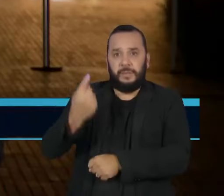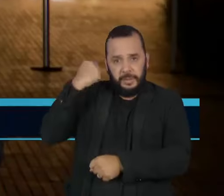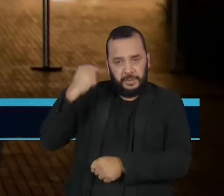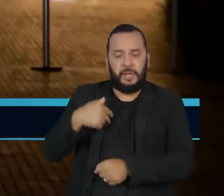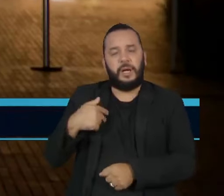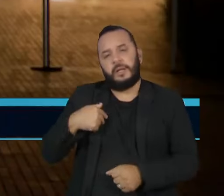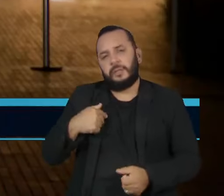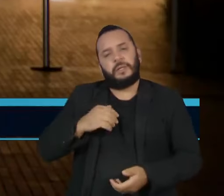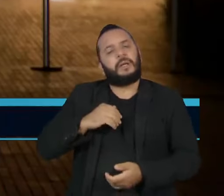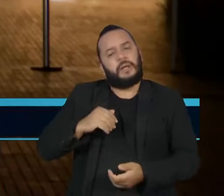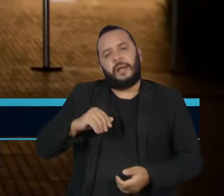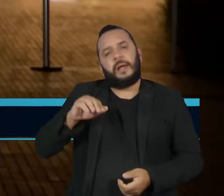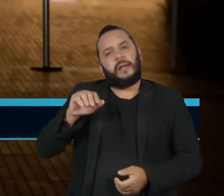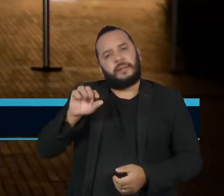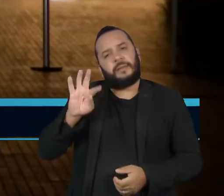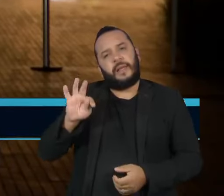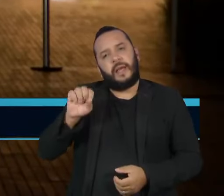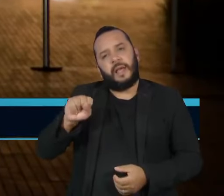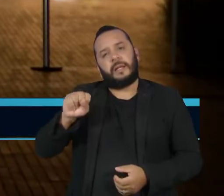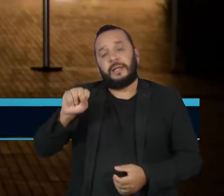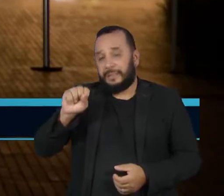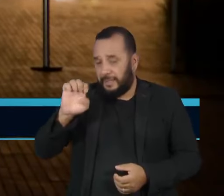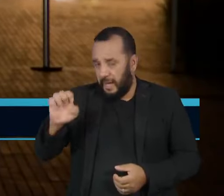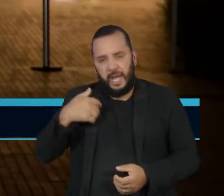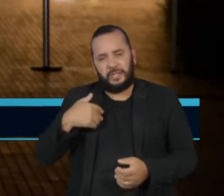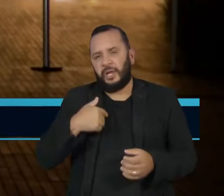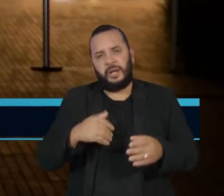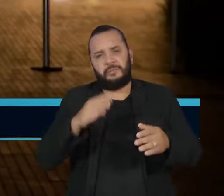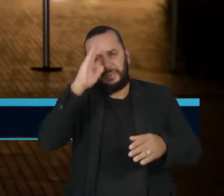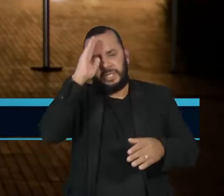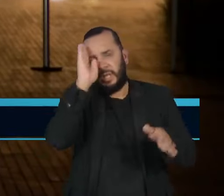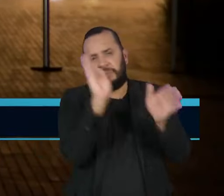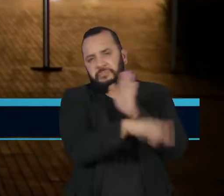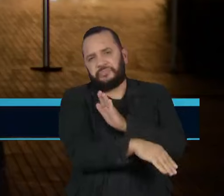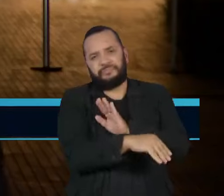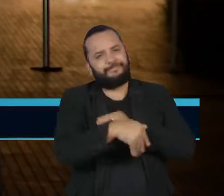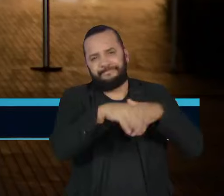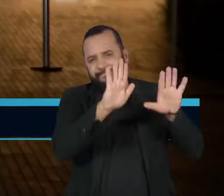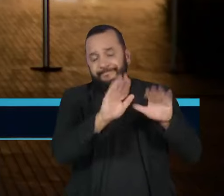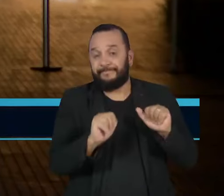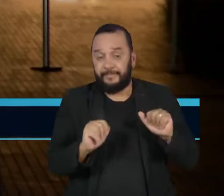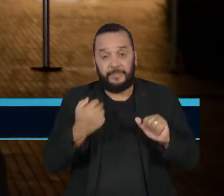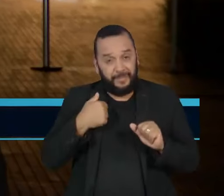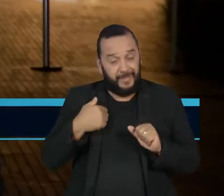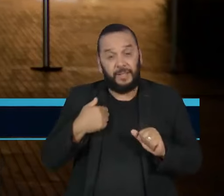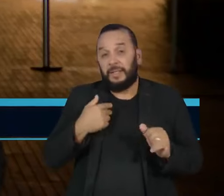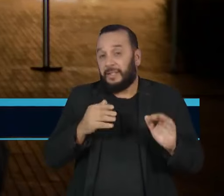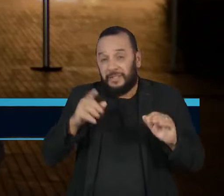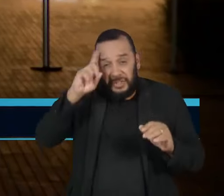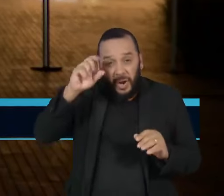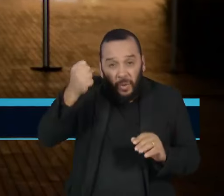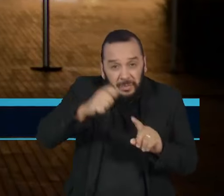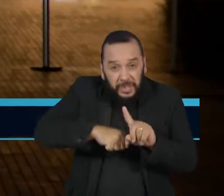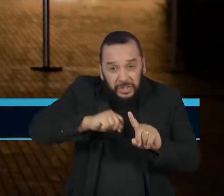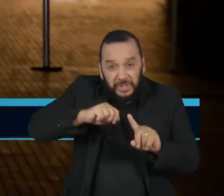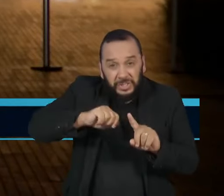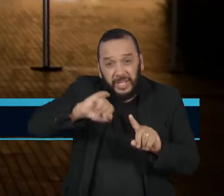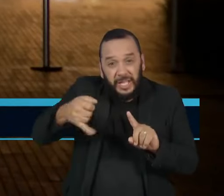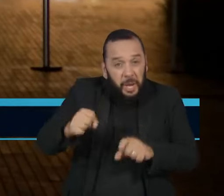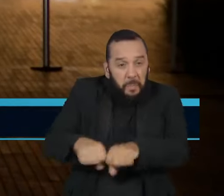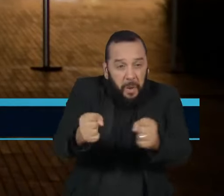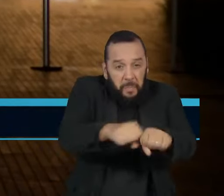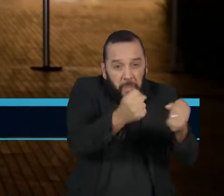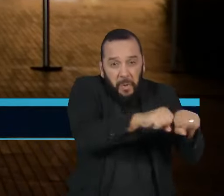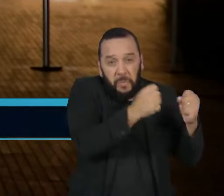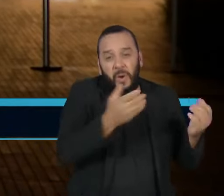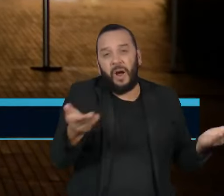A relação de militares com a política tem sido contestada, principalmente depois dos ataques de 8 de janeiro. Integrantes da gestão